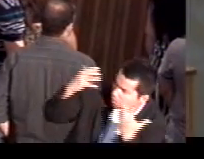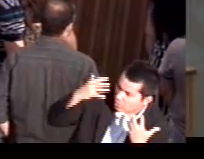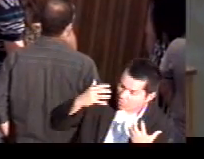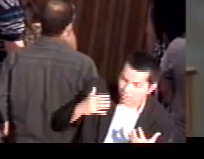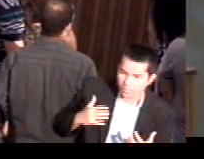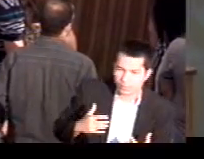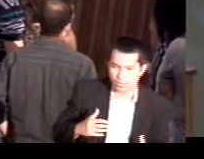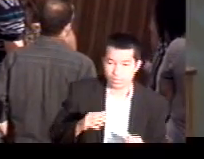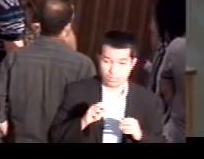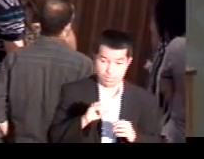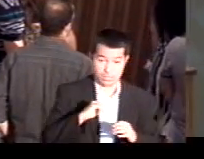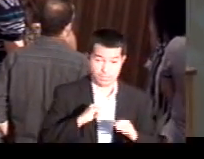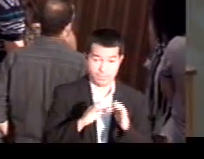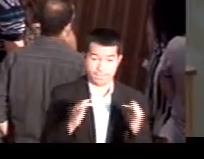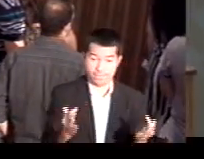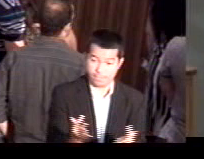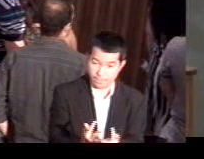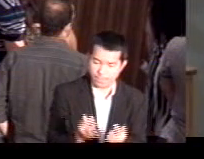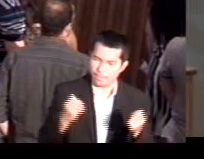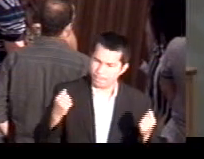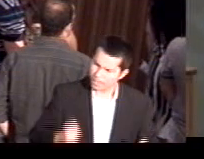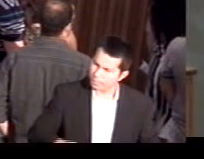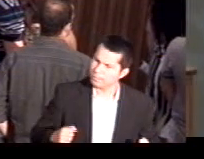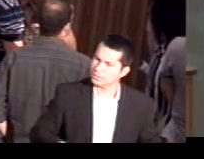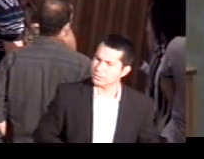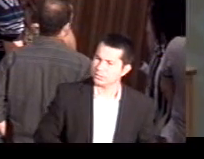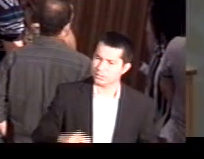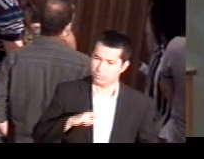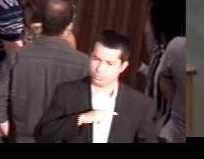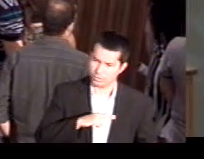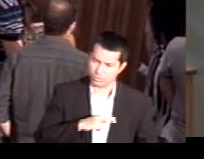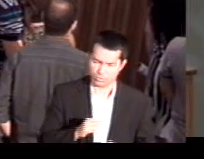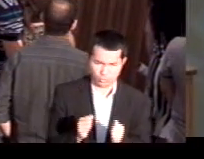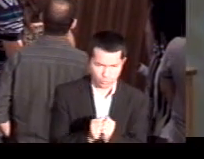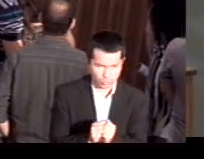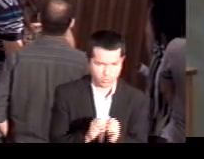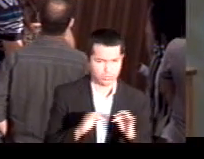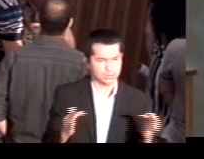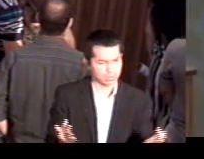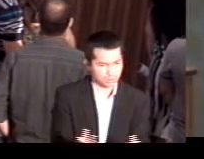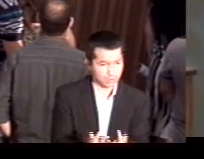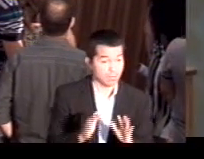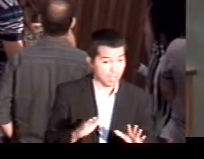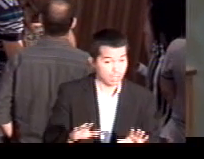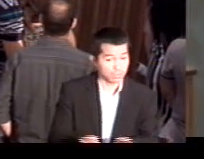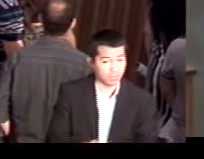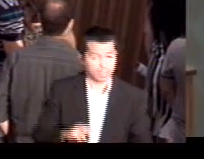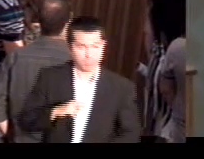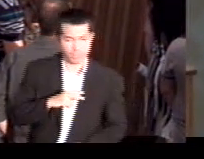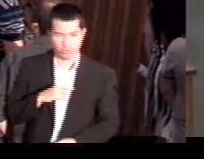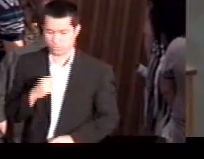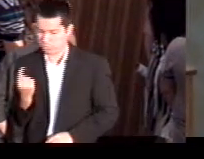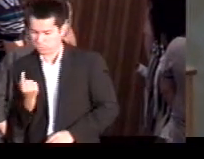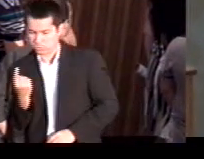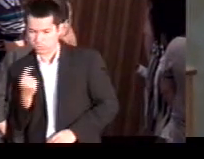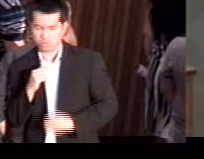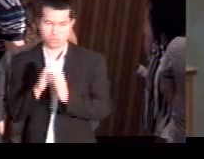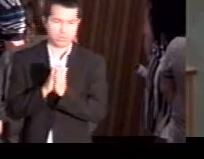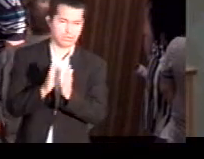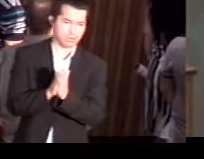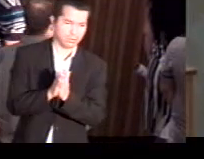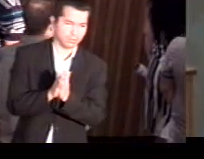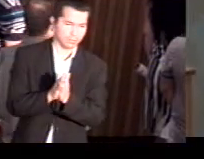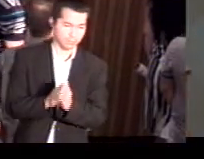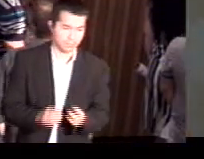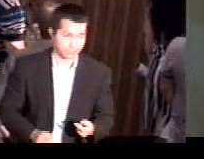família? Ora a família junta, mas tem o seu tempo pessoal de oração, tá? Essa é batalha de Deus. Segundo,